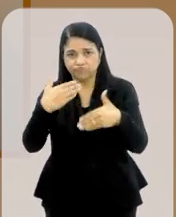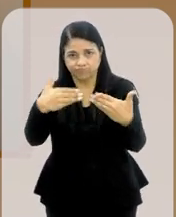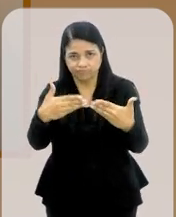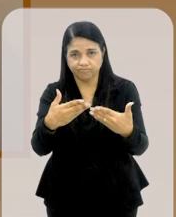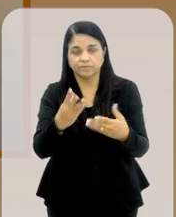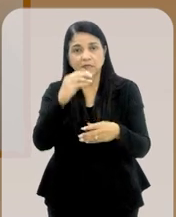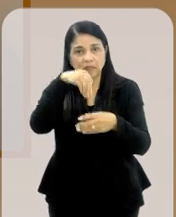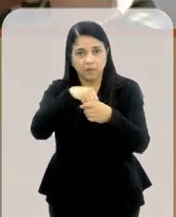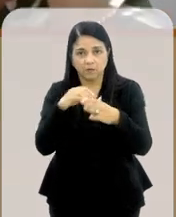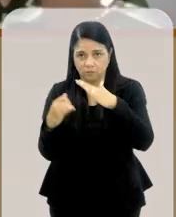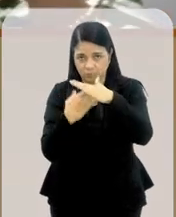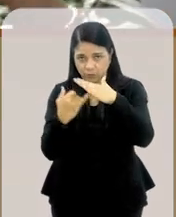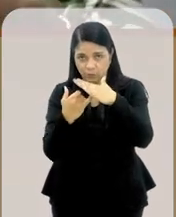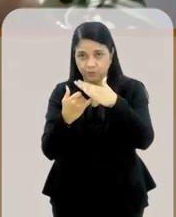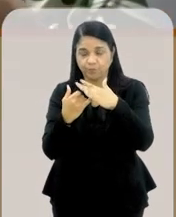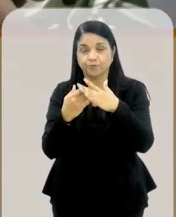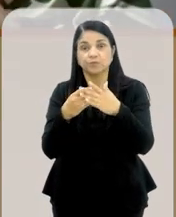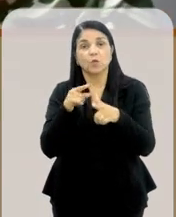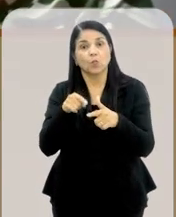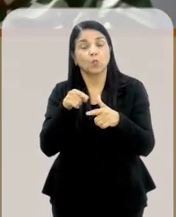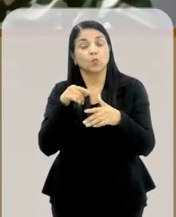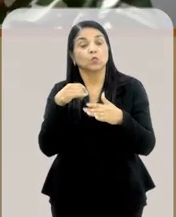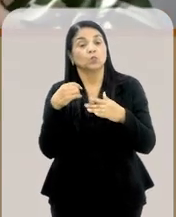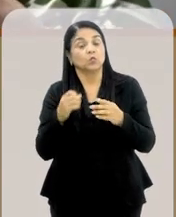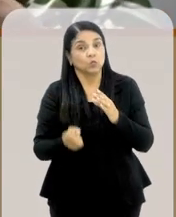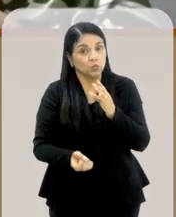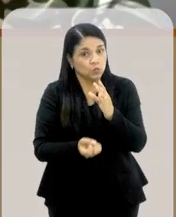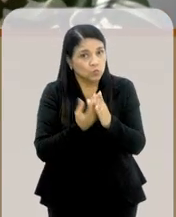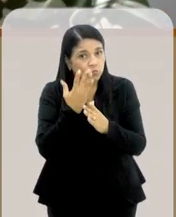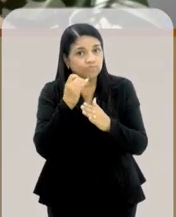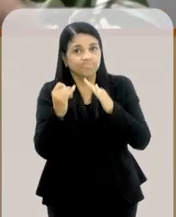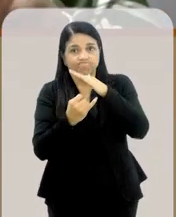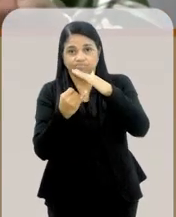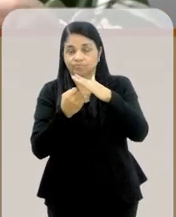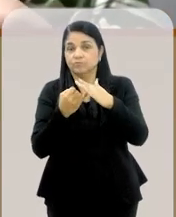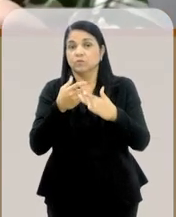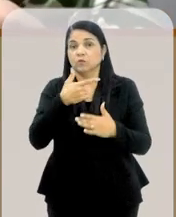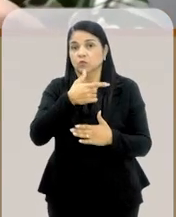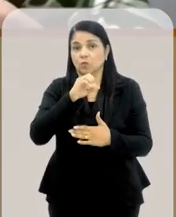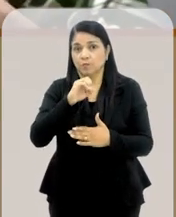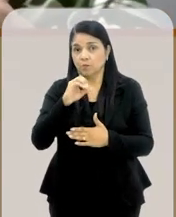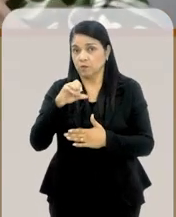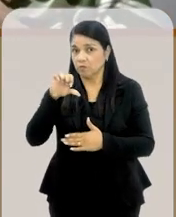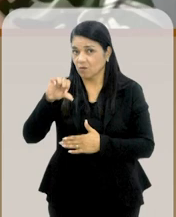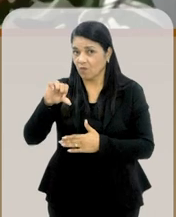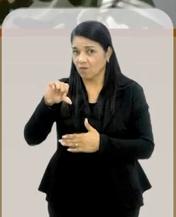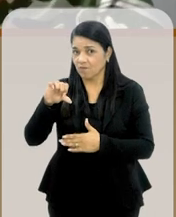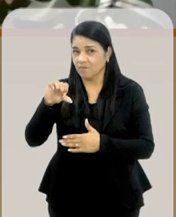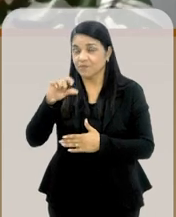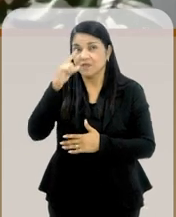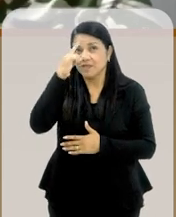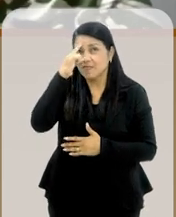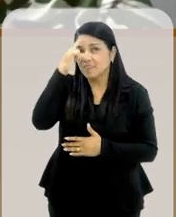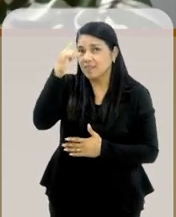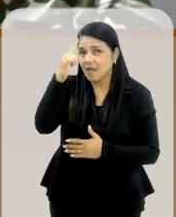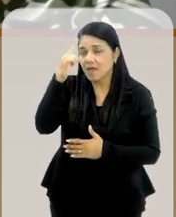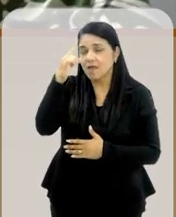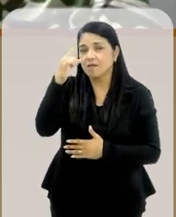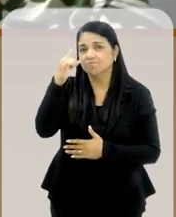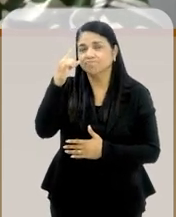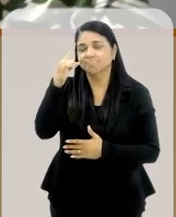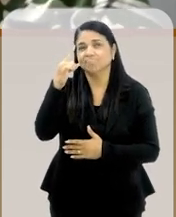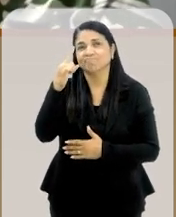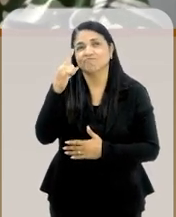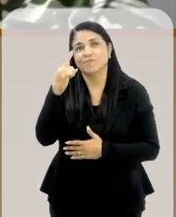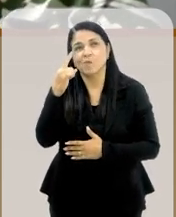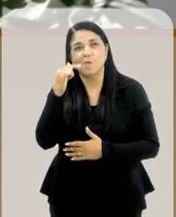por vocês. Olha, o Instituto foi criado em 2009. Graças à ideia de